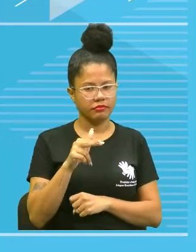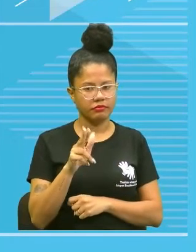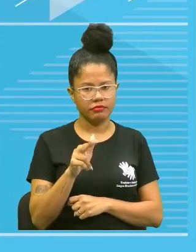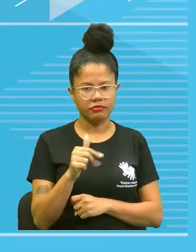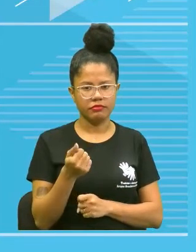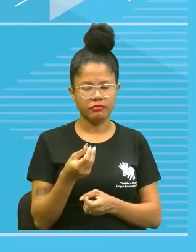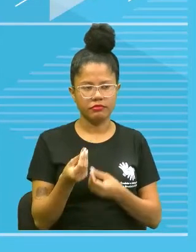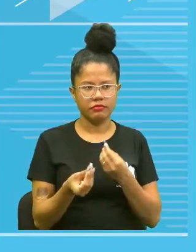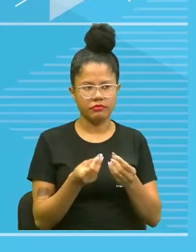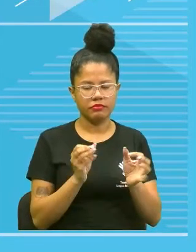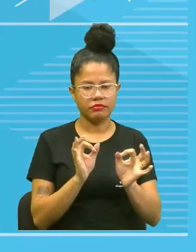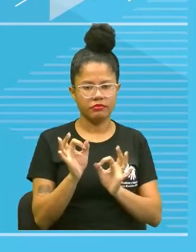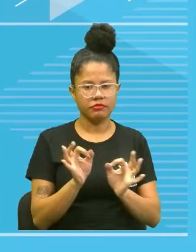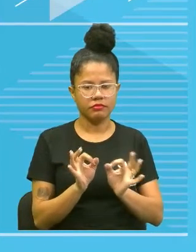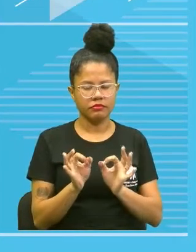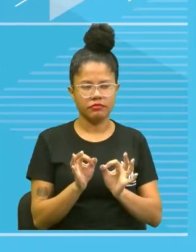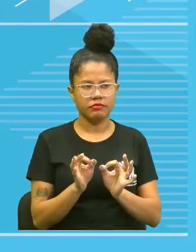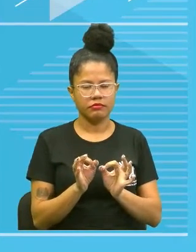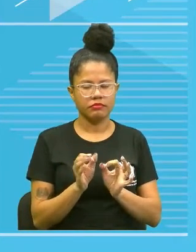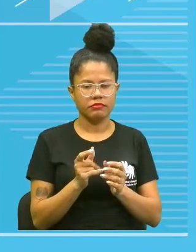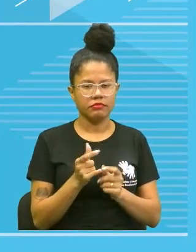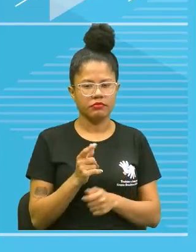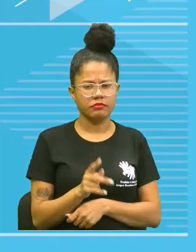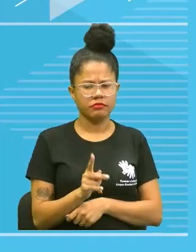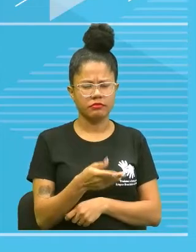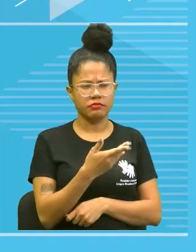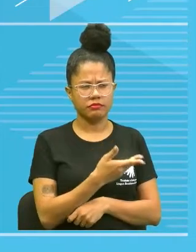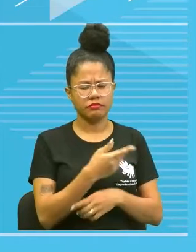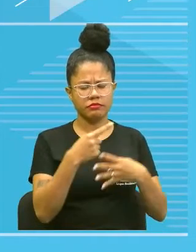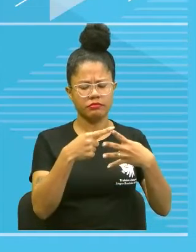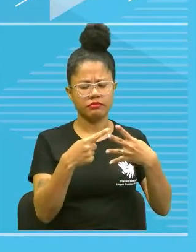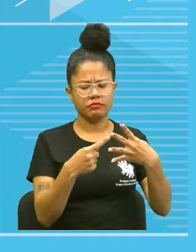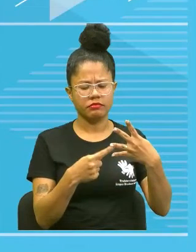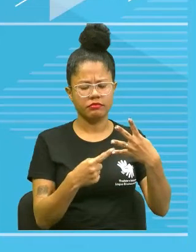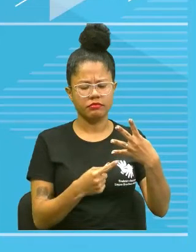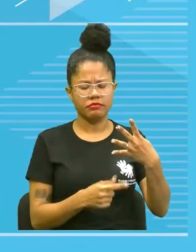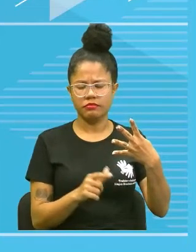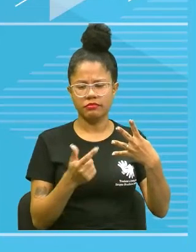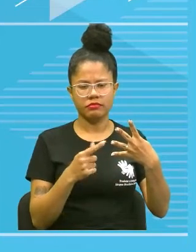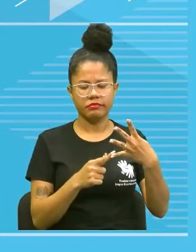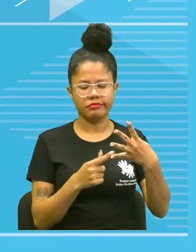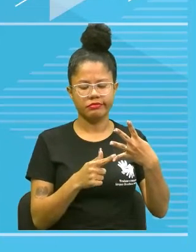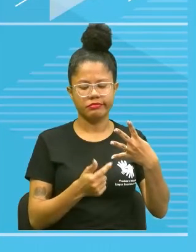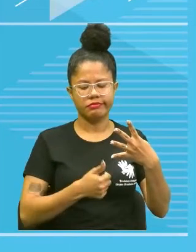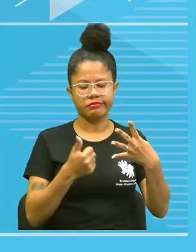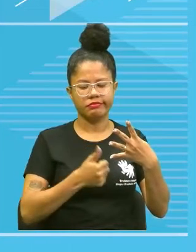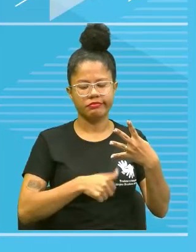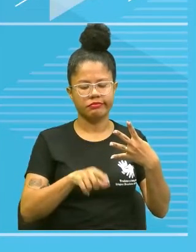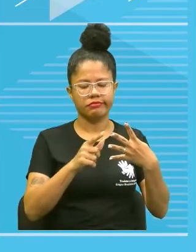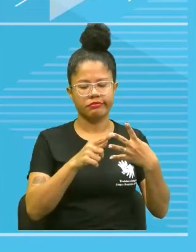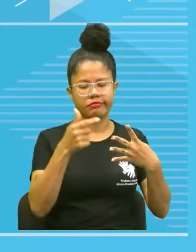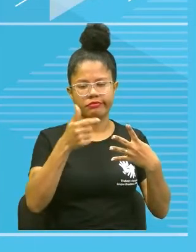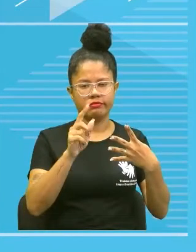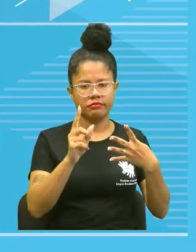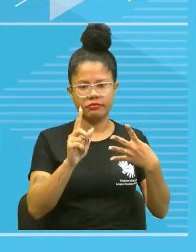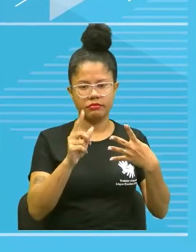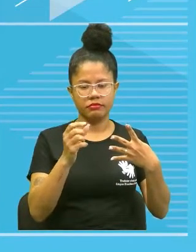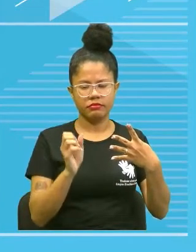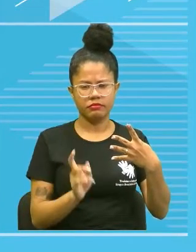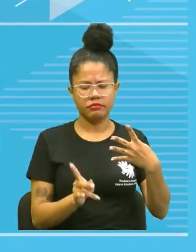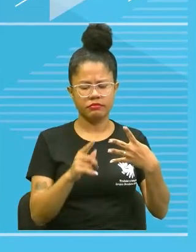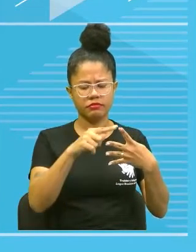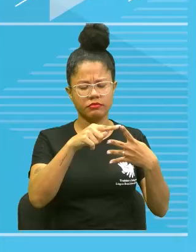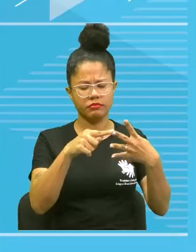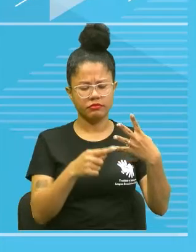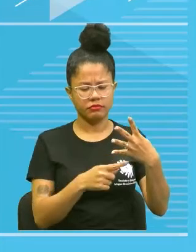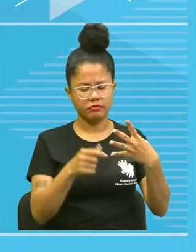a ordem, tá bom? Sempre tem que ser essas 4 e não muda a ordem com que elas são feitas, ok? Você pode